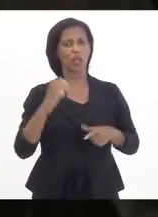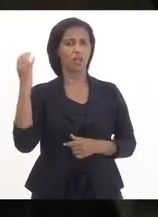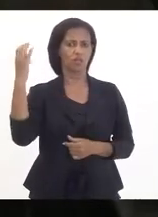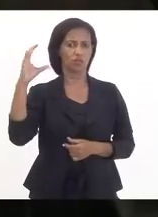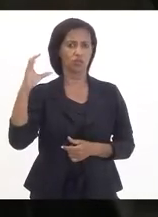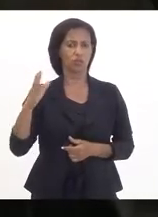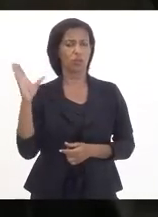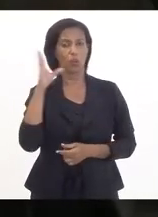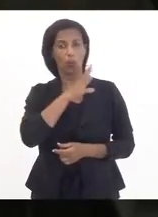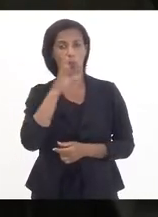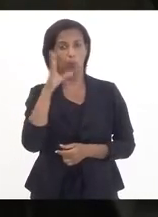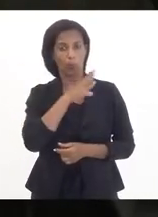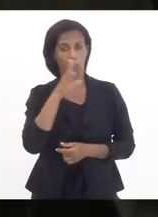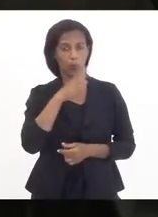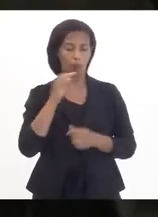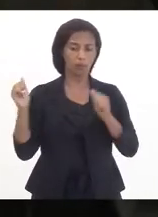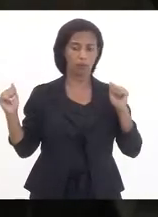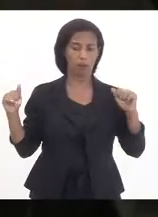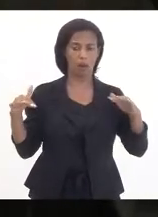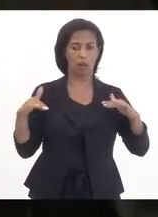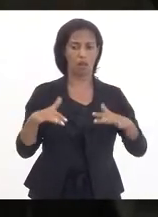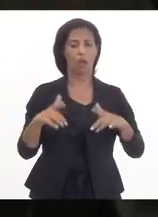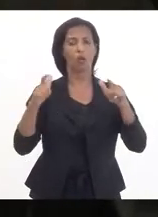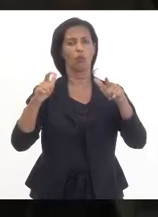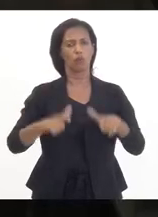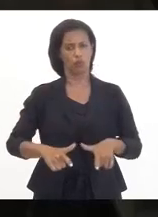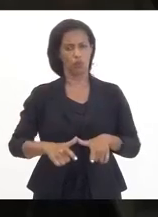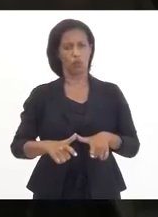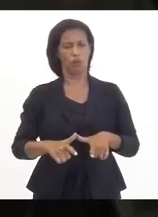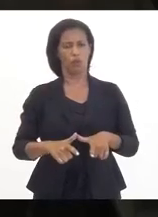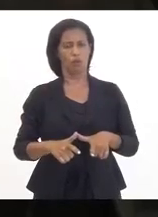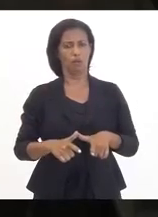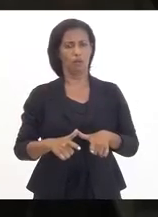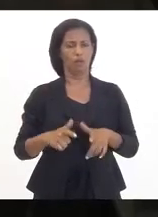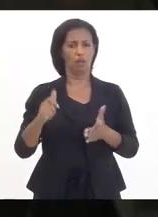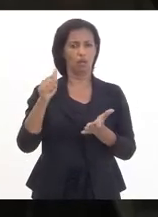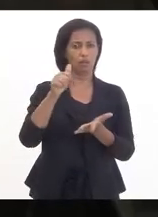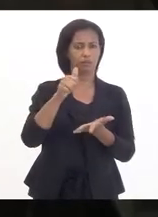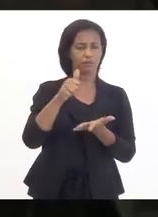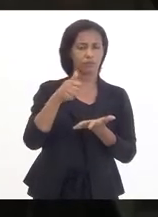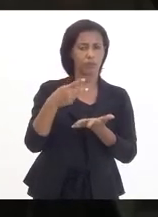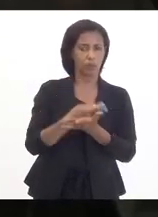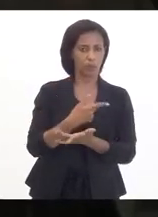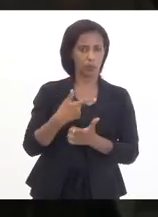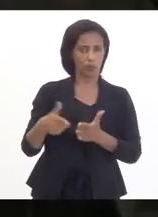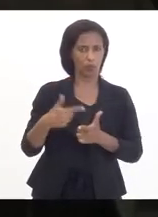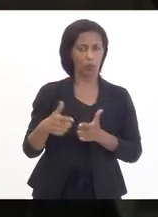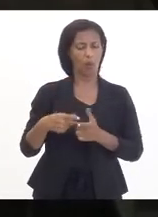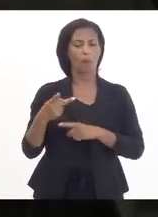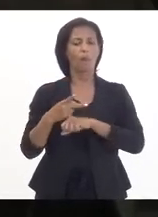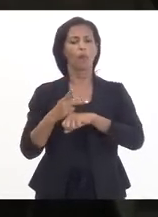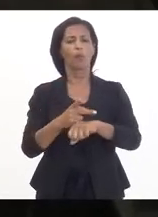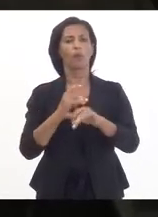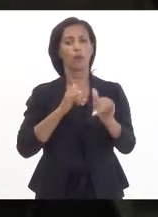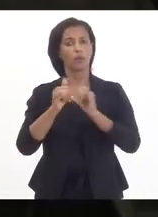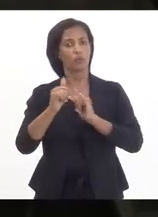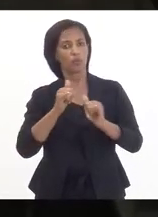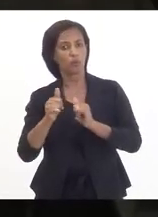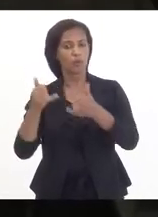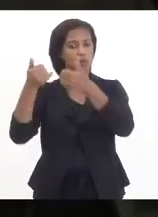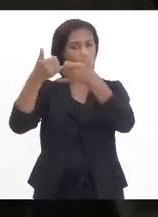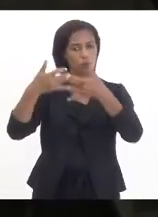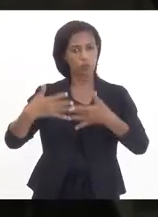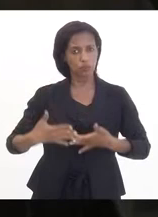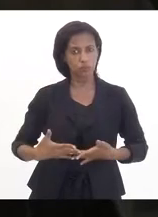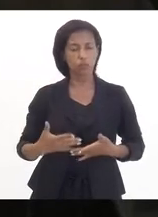que rapidamente afluíram ao local da tragédia para protestar, para buscar informações, para buscar